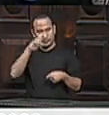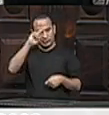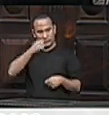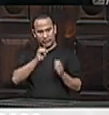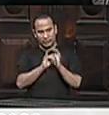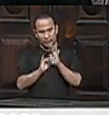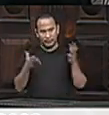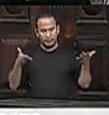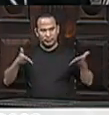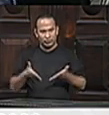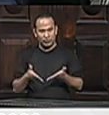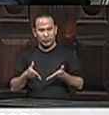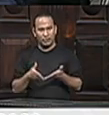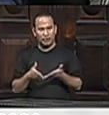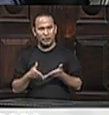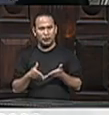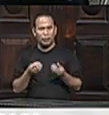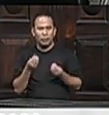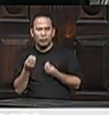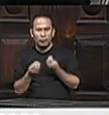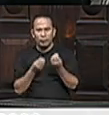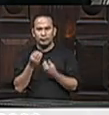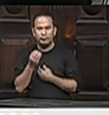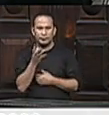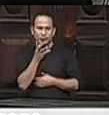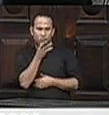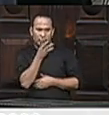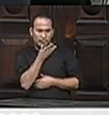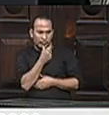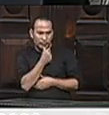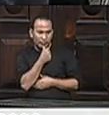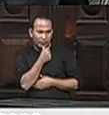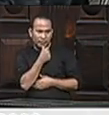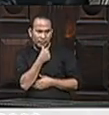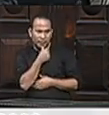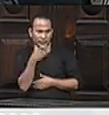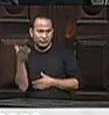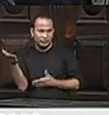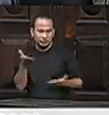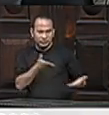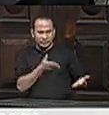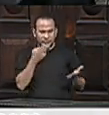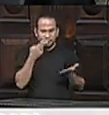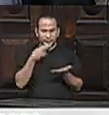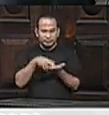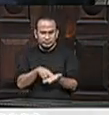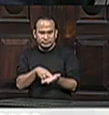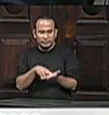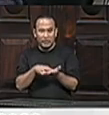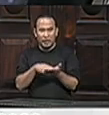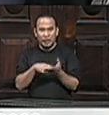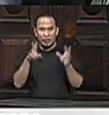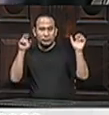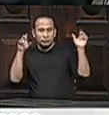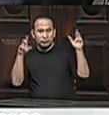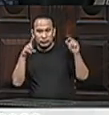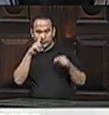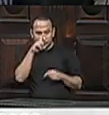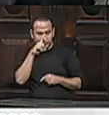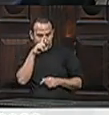está, acaba por engessar a atuação da administração para modificar o rol de entidades representativas. E se tiver que fazer isso de